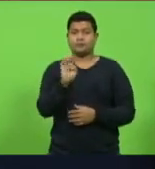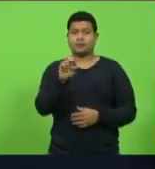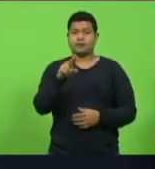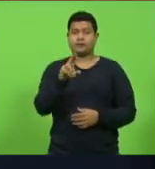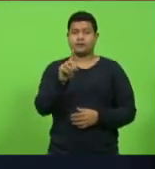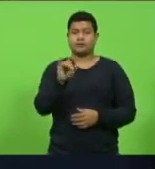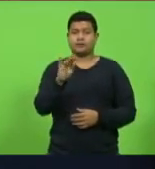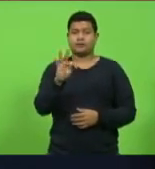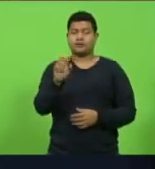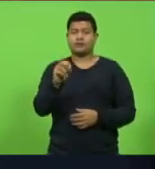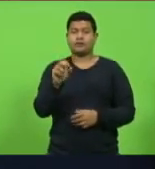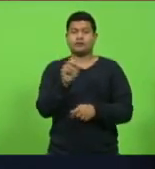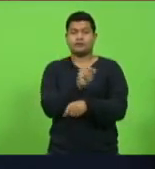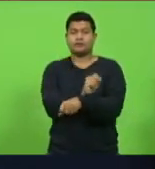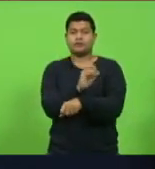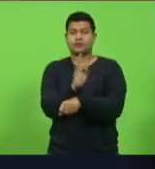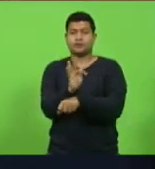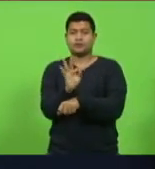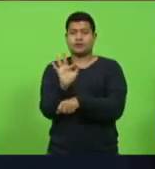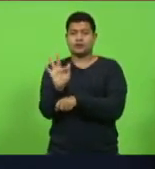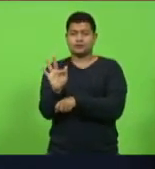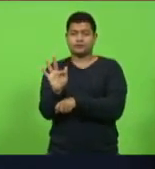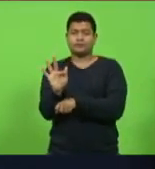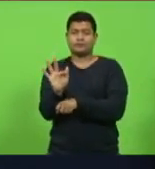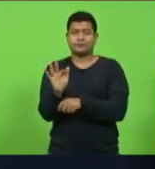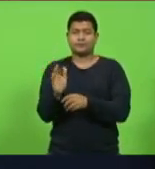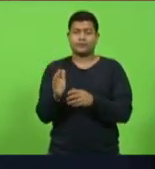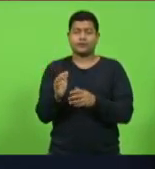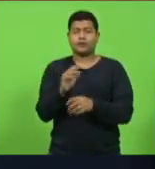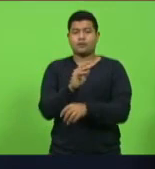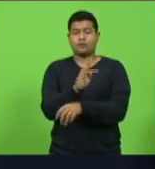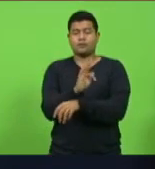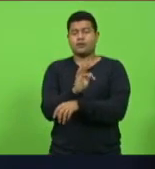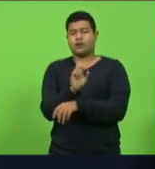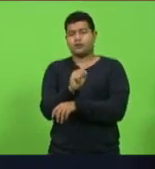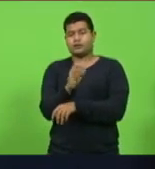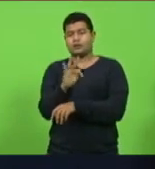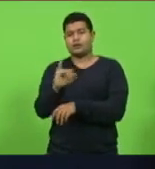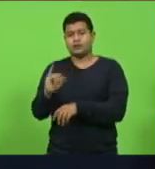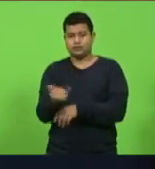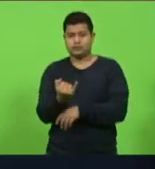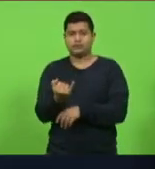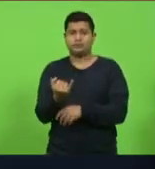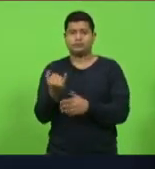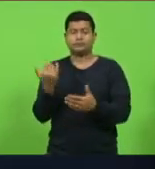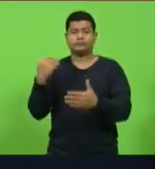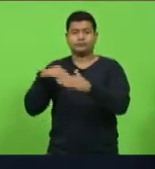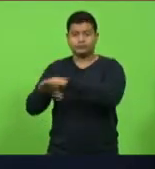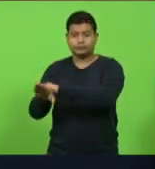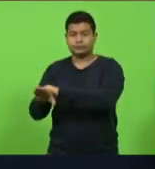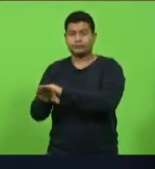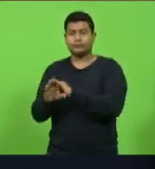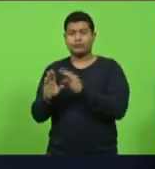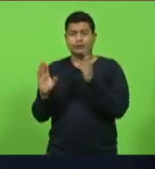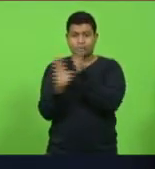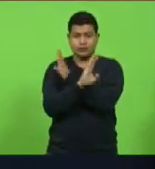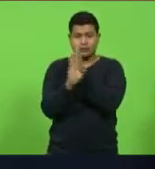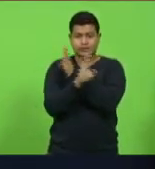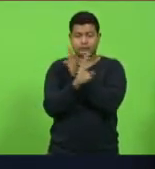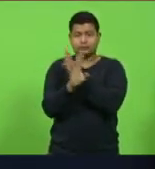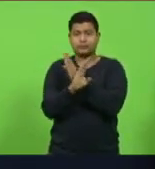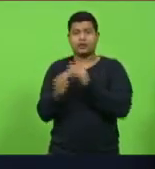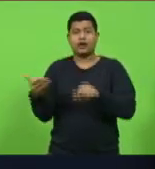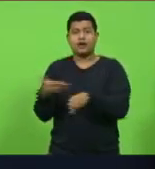do Supremo Tribunal de Justiça o STJ arquivou o inquérito que apurava a